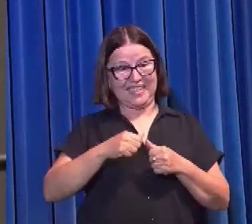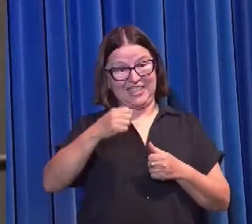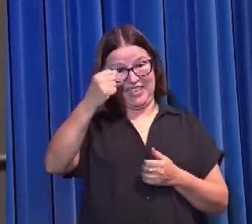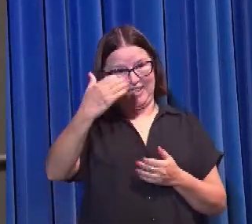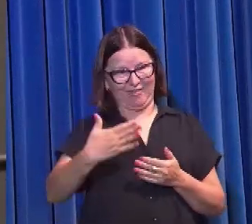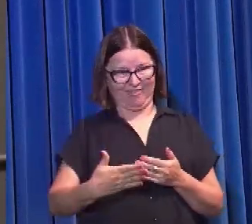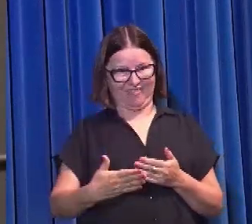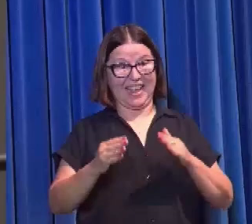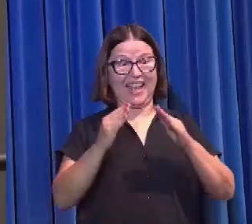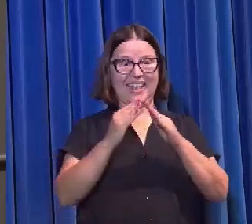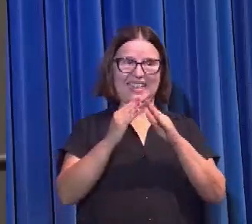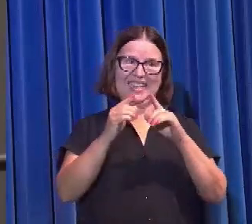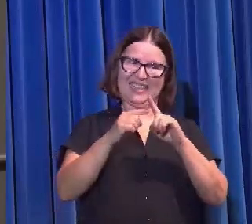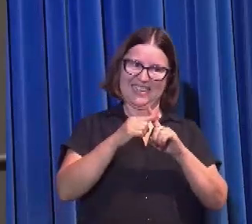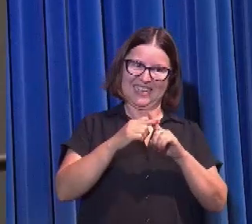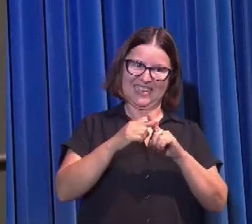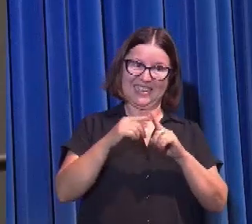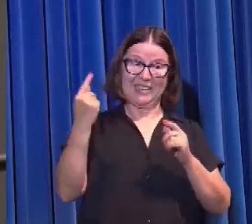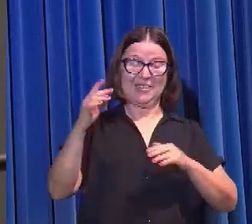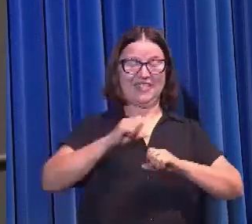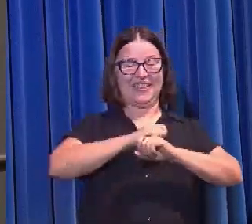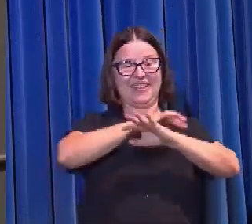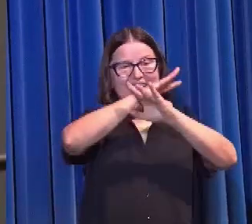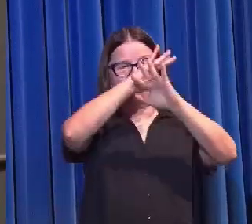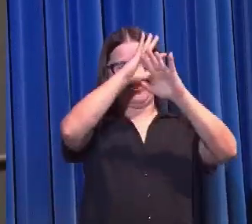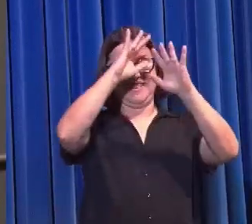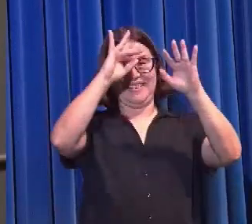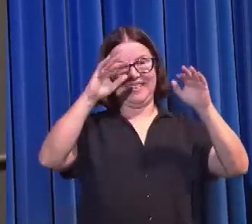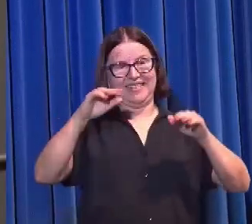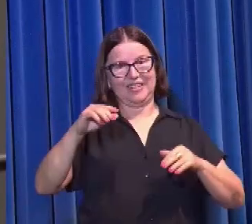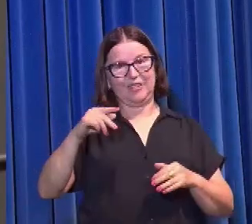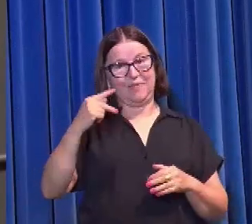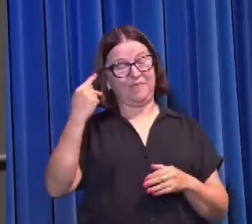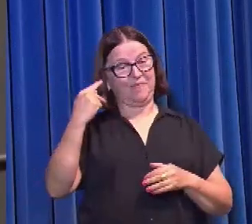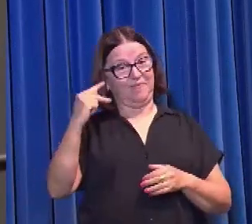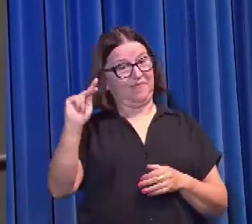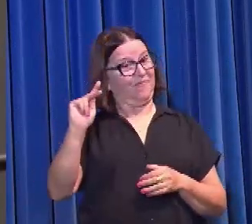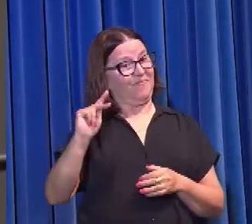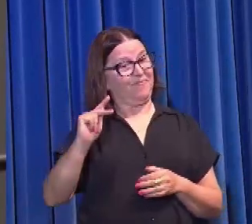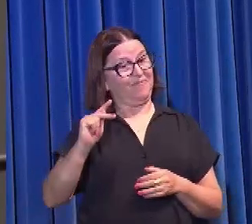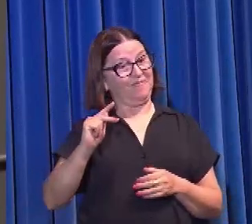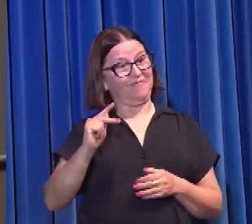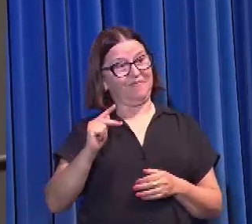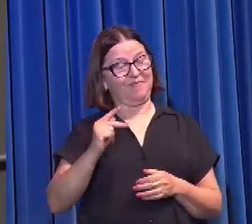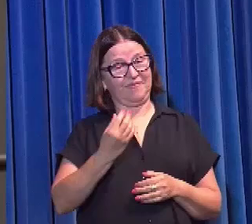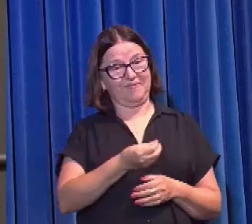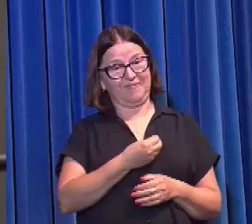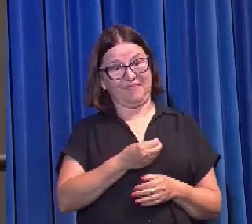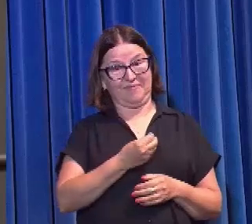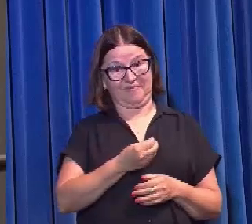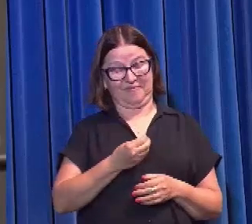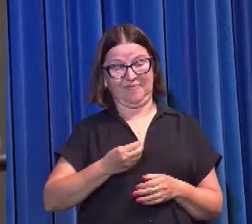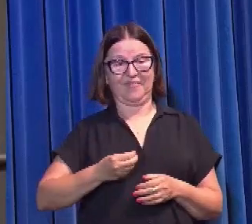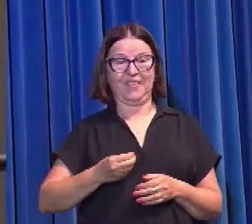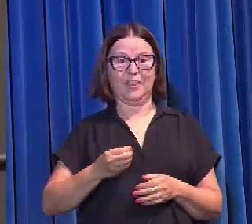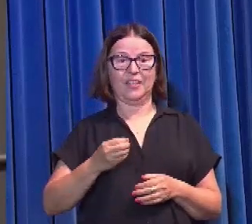igreja, a sua glória, e a sua vitalidade, e a sua necessidade, a sua